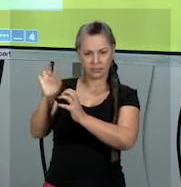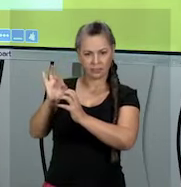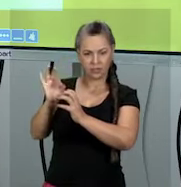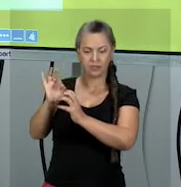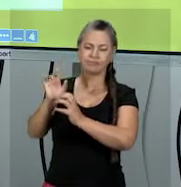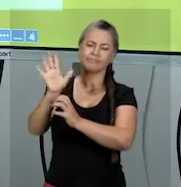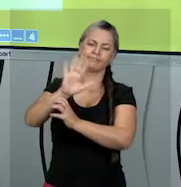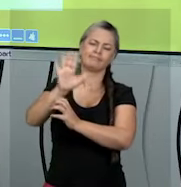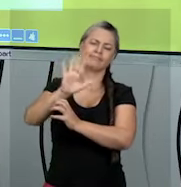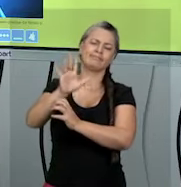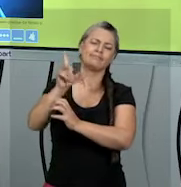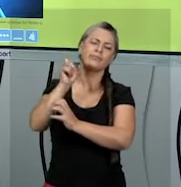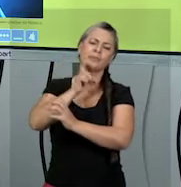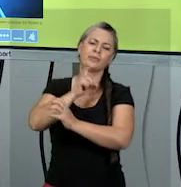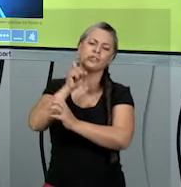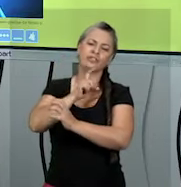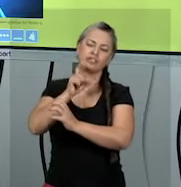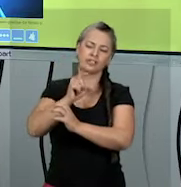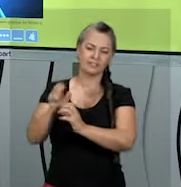mitos.